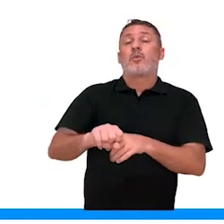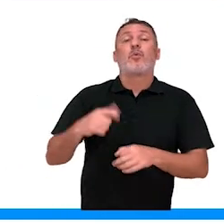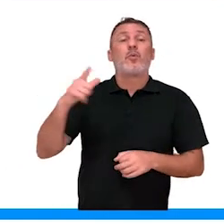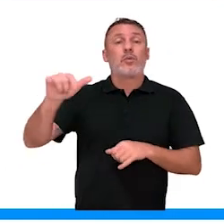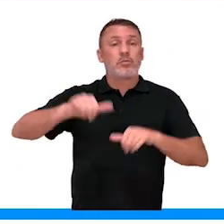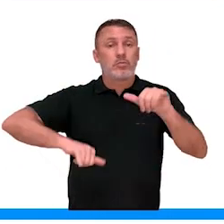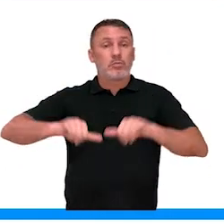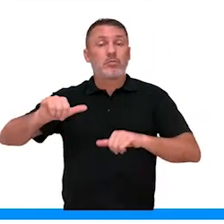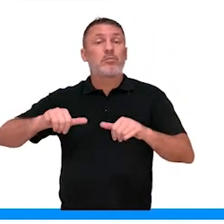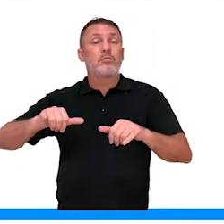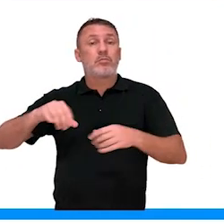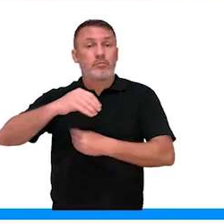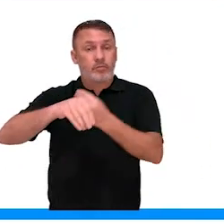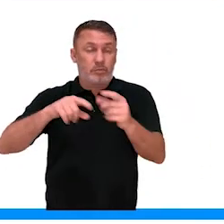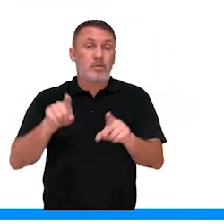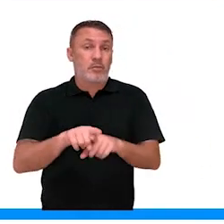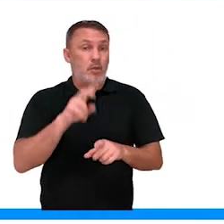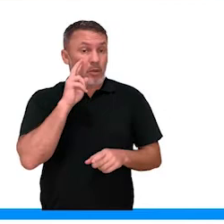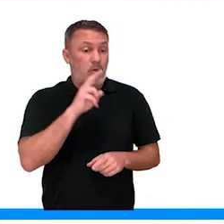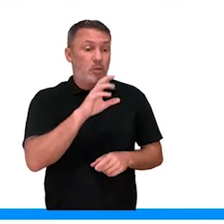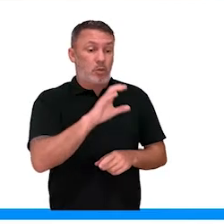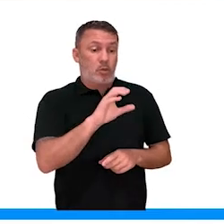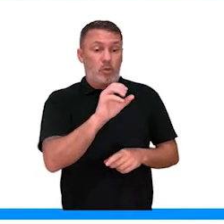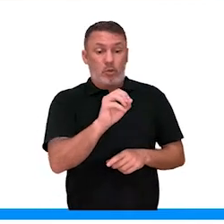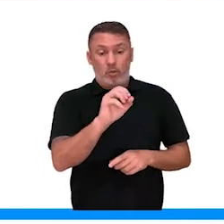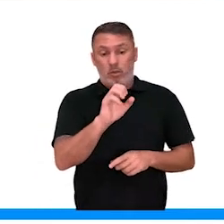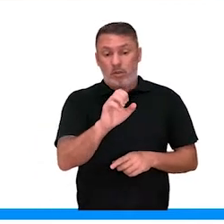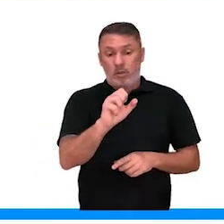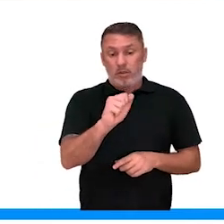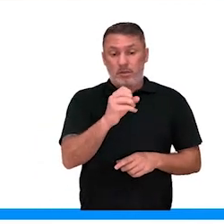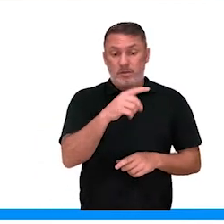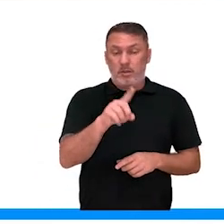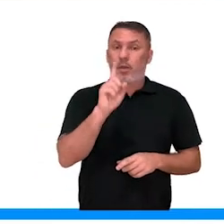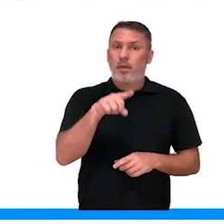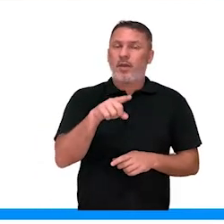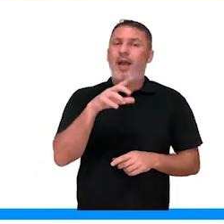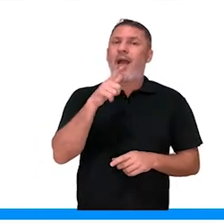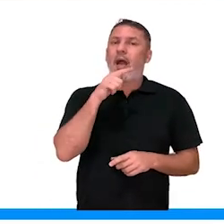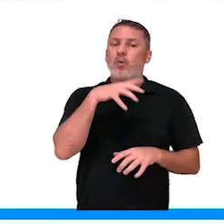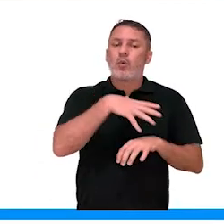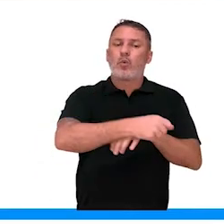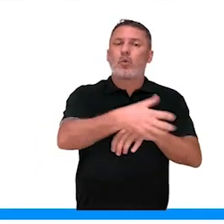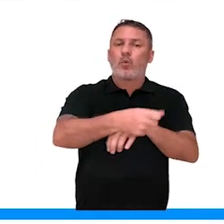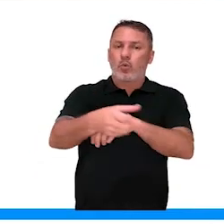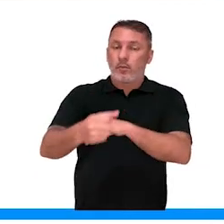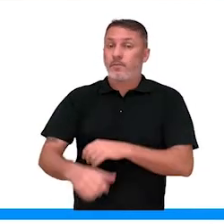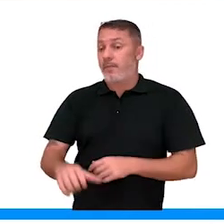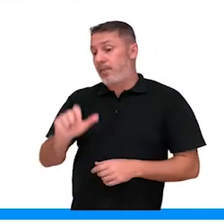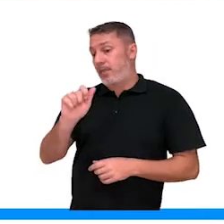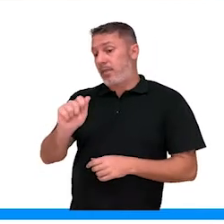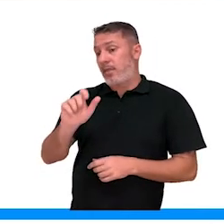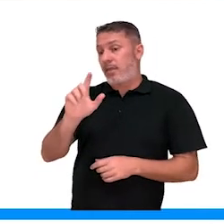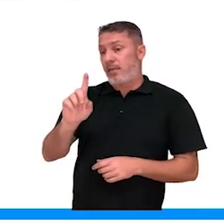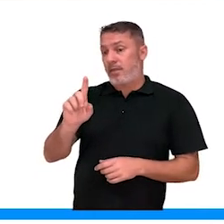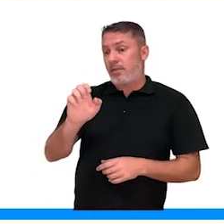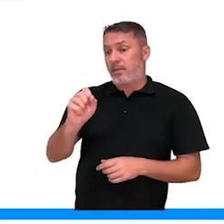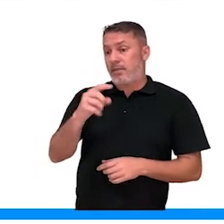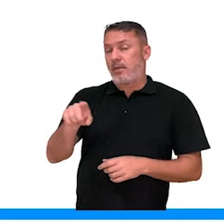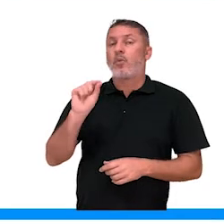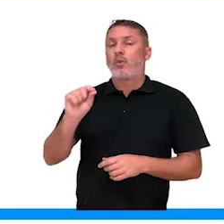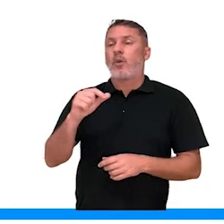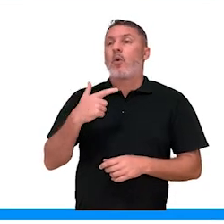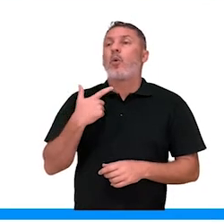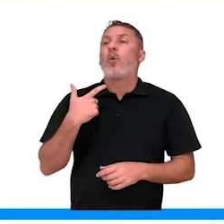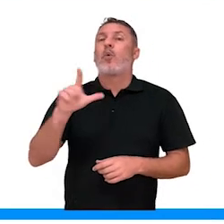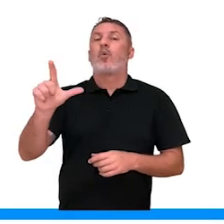outras substâncias. Então, coesão é quando ela se liga com as próprias moléculas de água. Adesão é quando ela